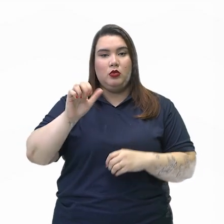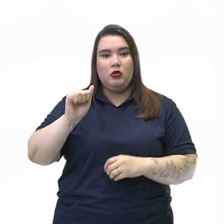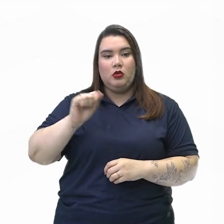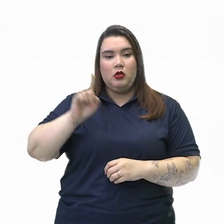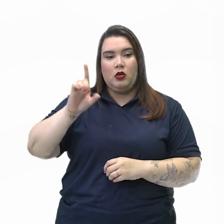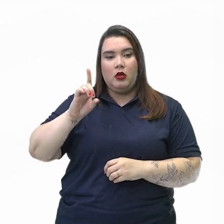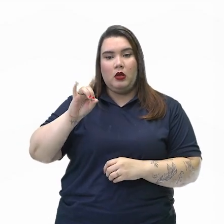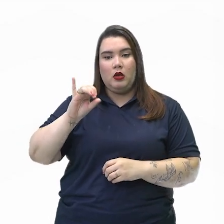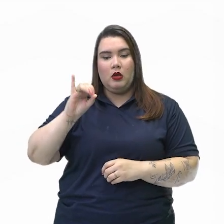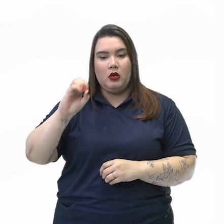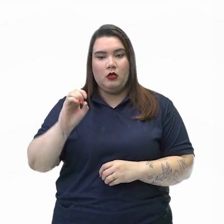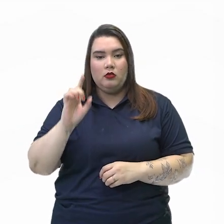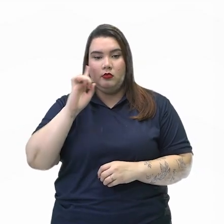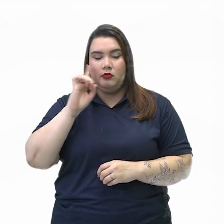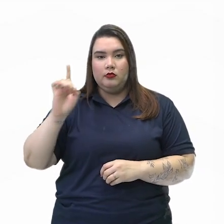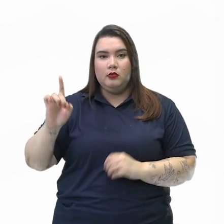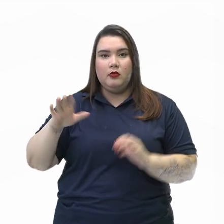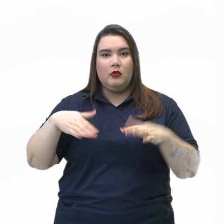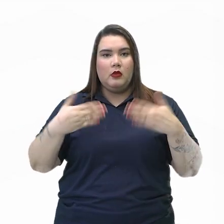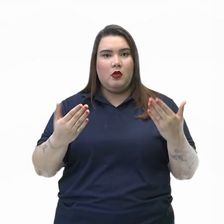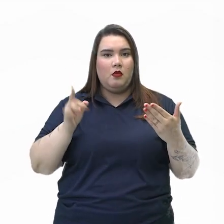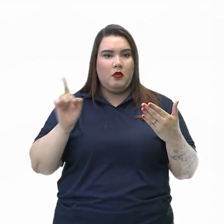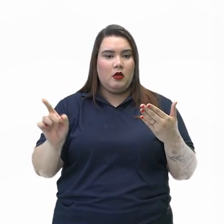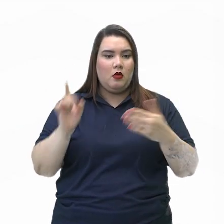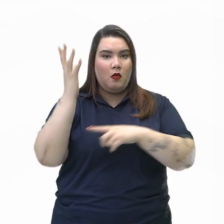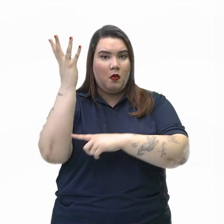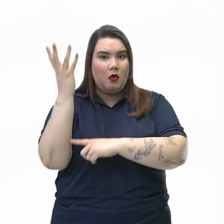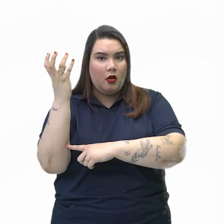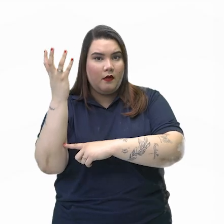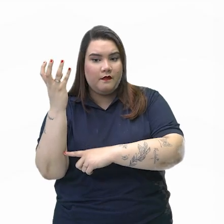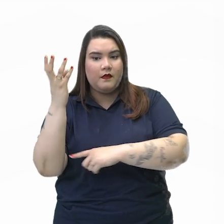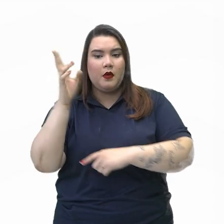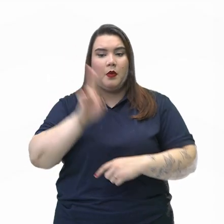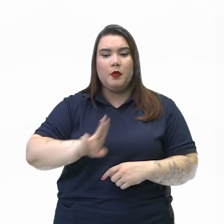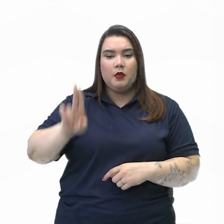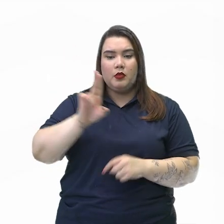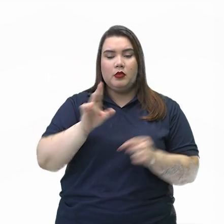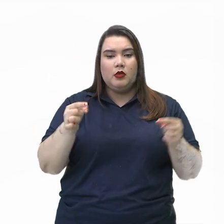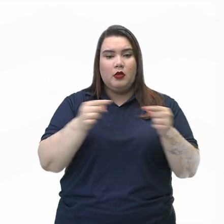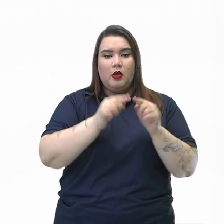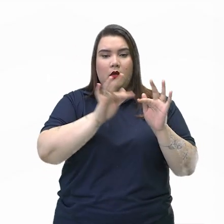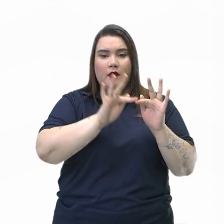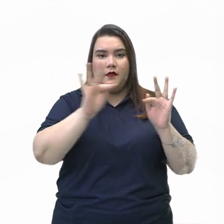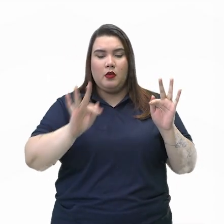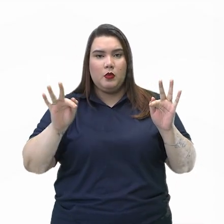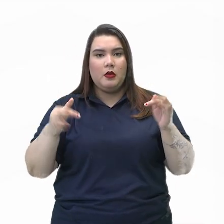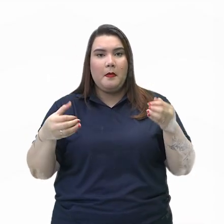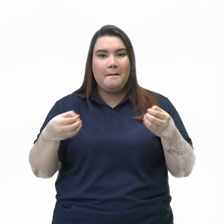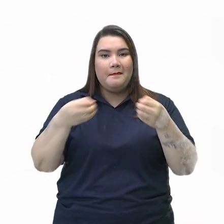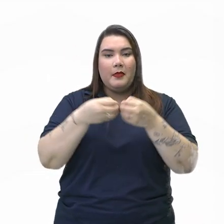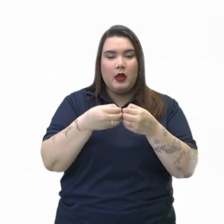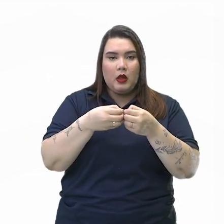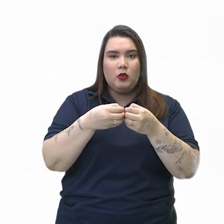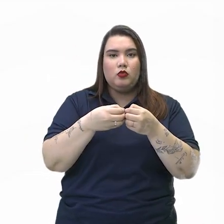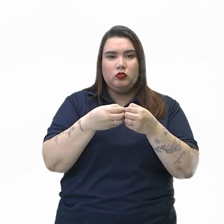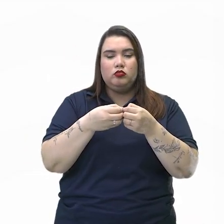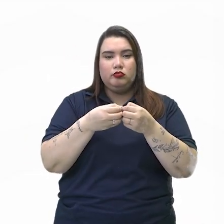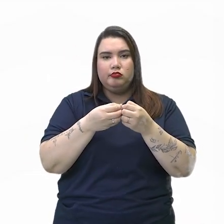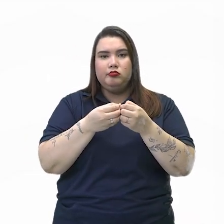Veja só, o Wi-Fi, ele utiliza frequências próximas da frequência de rádio, tá